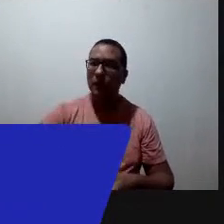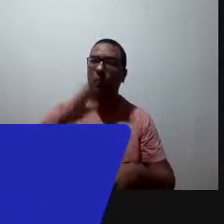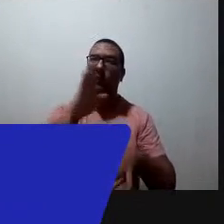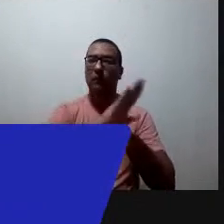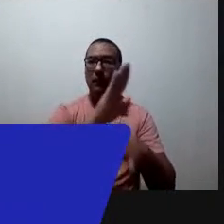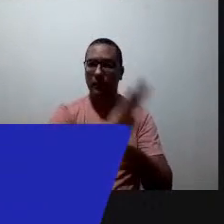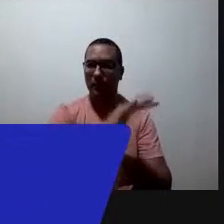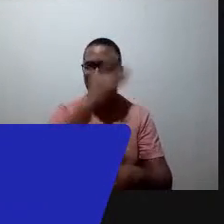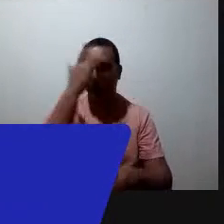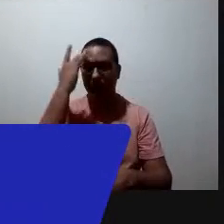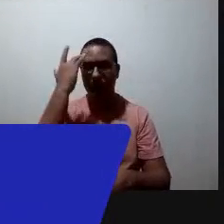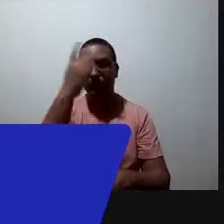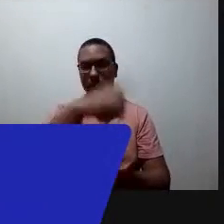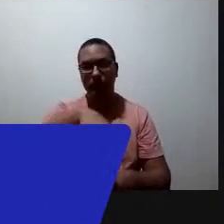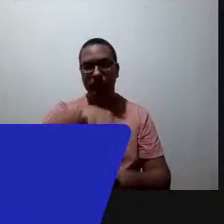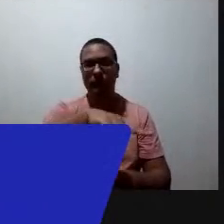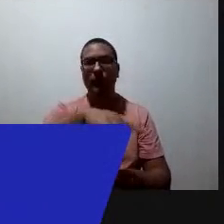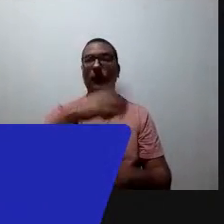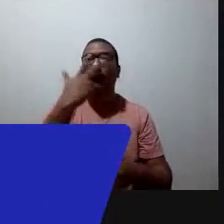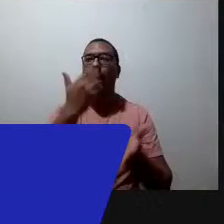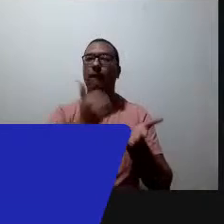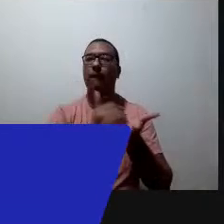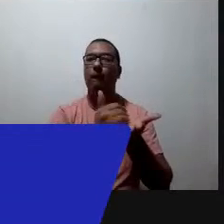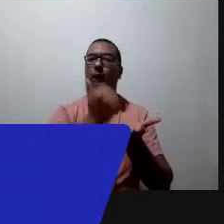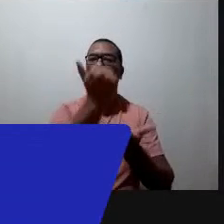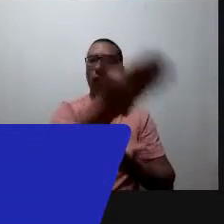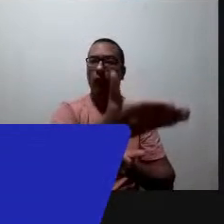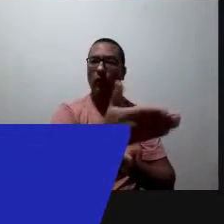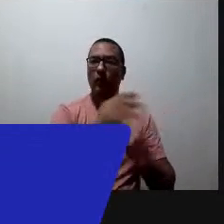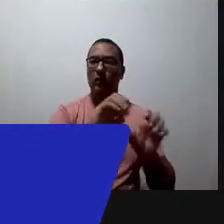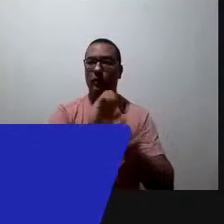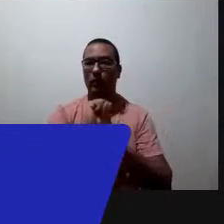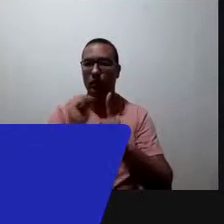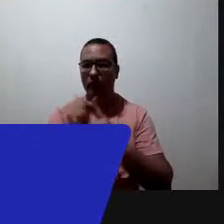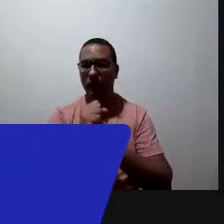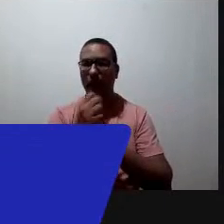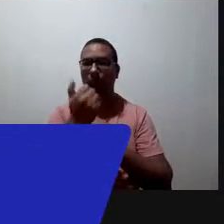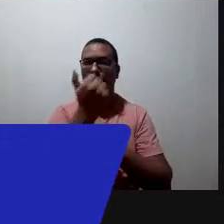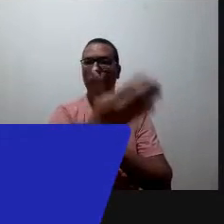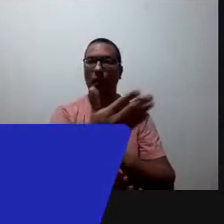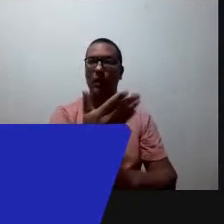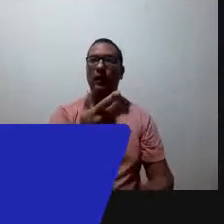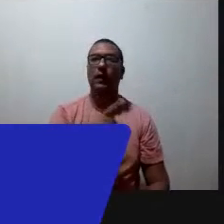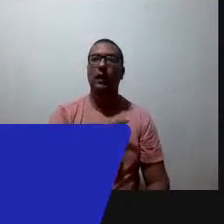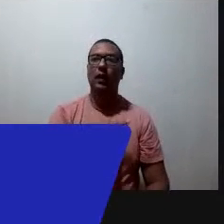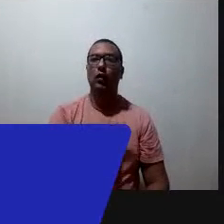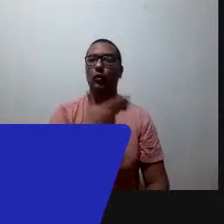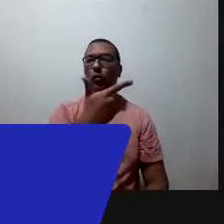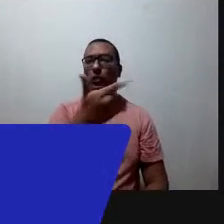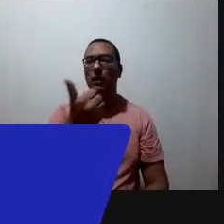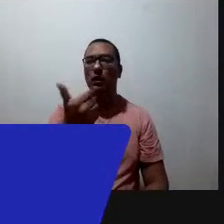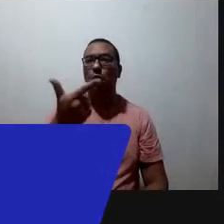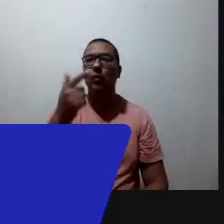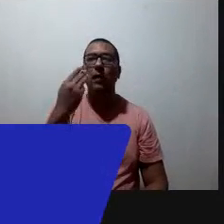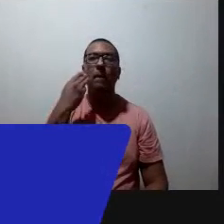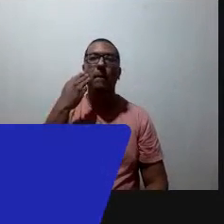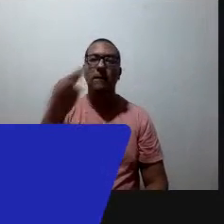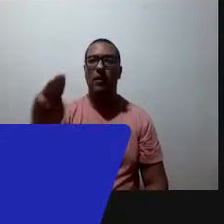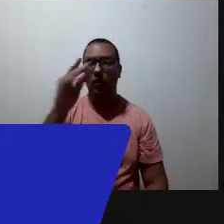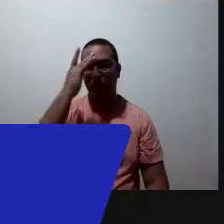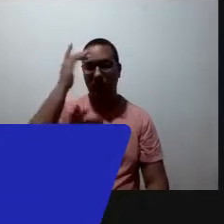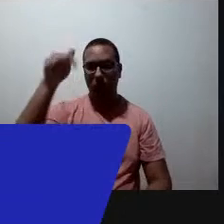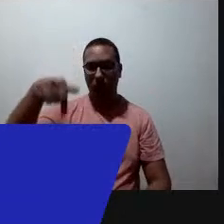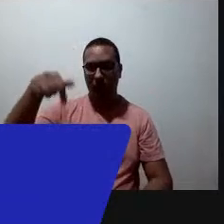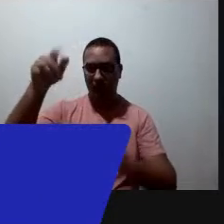que estão fora da nossa sociedade de consumo. Nós temos 212 milhões de habitantes, mas o